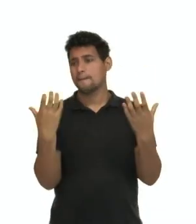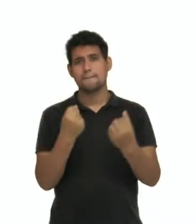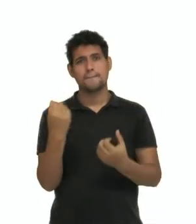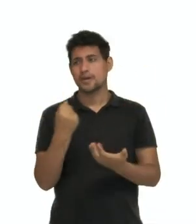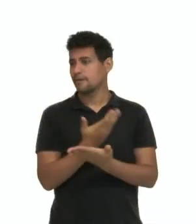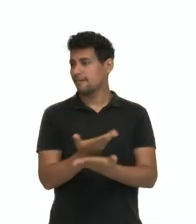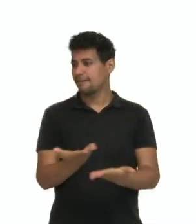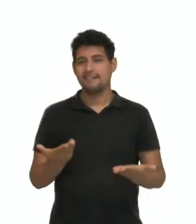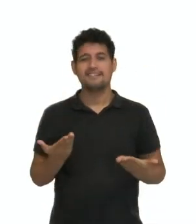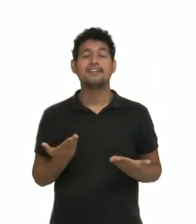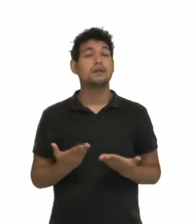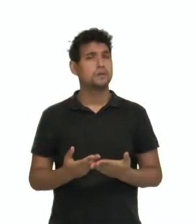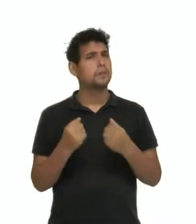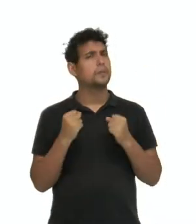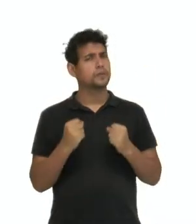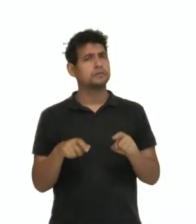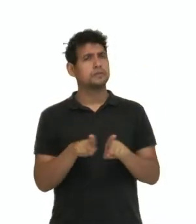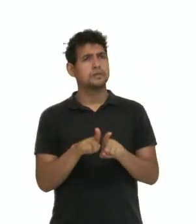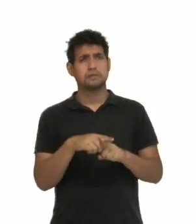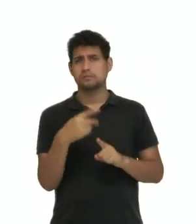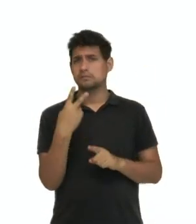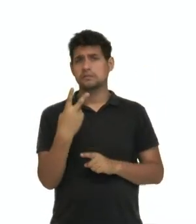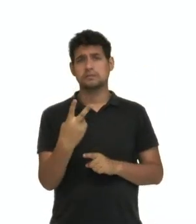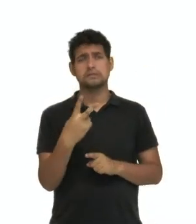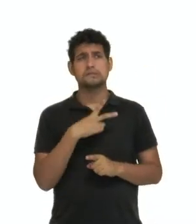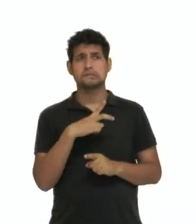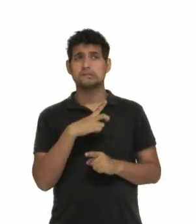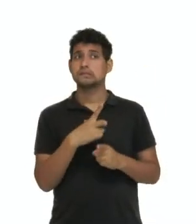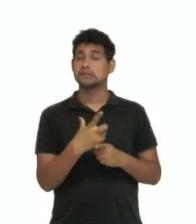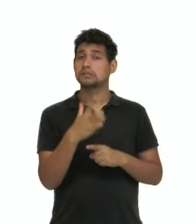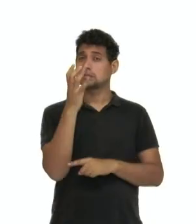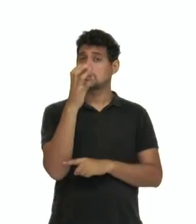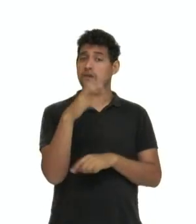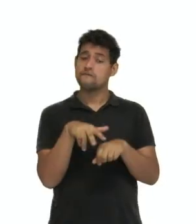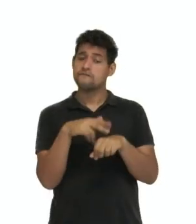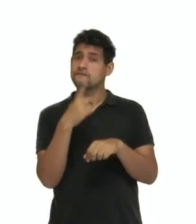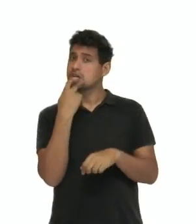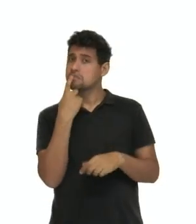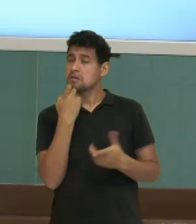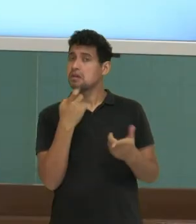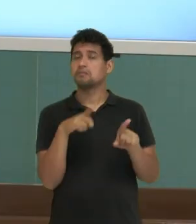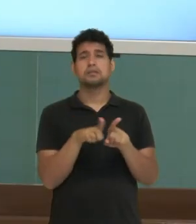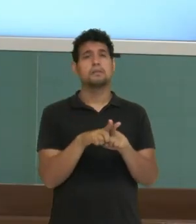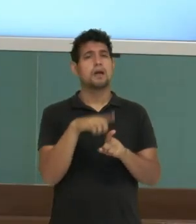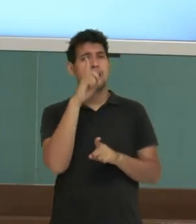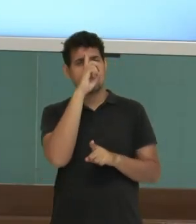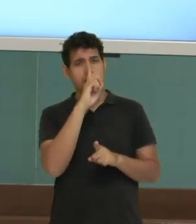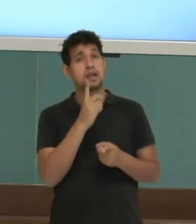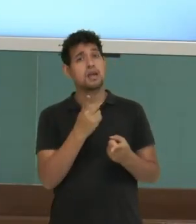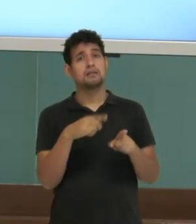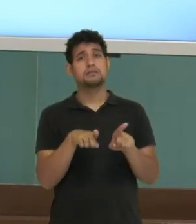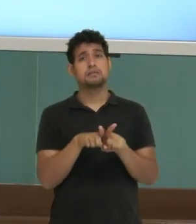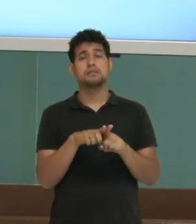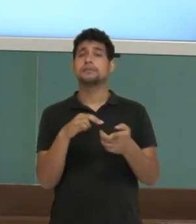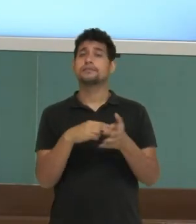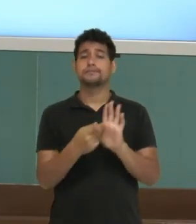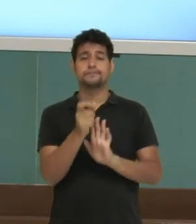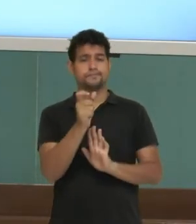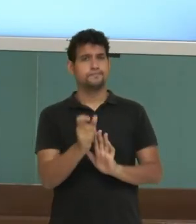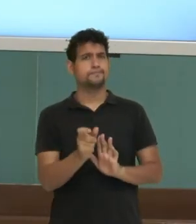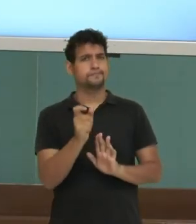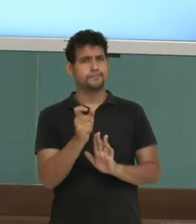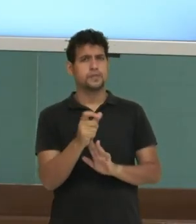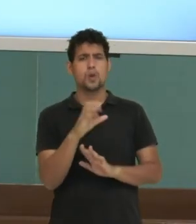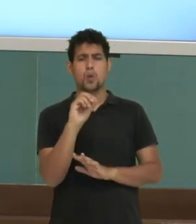branquinho. Nós poderíamos, a número 2, ter folhas avermelhadas, amareladas, que é uma característica do